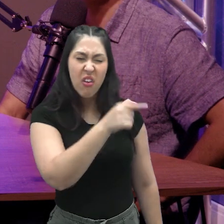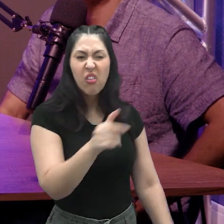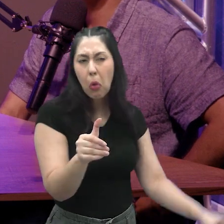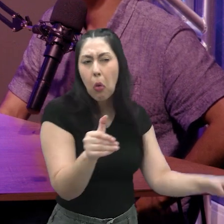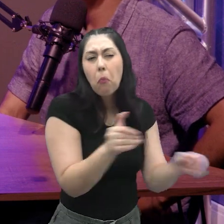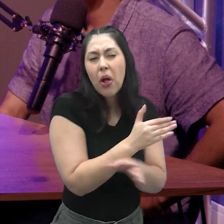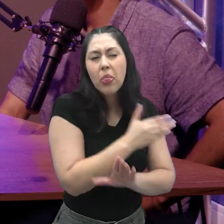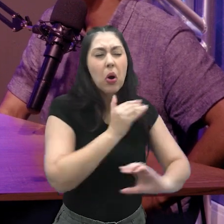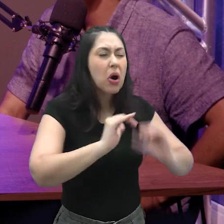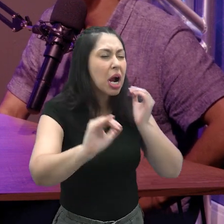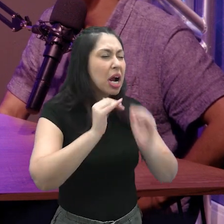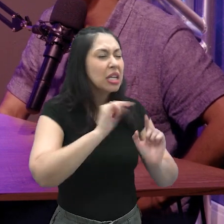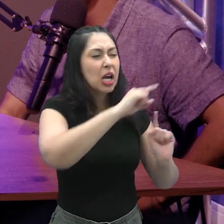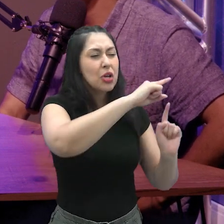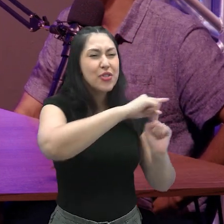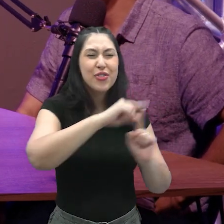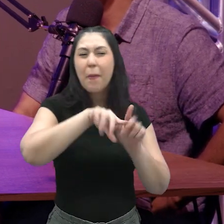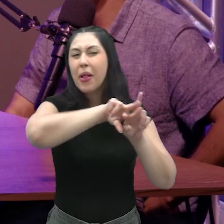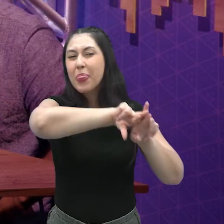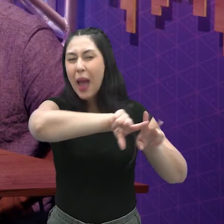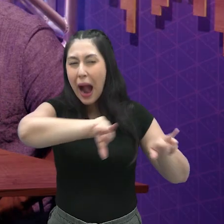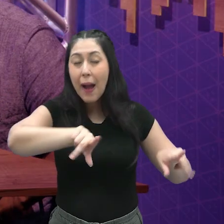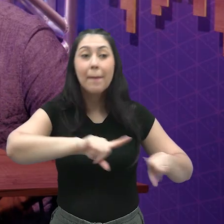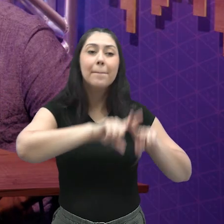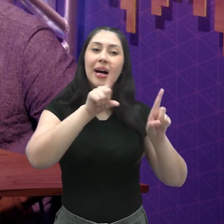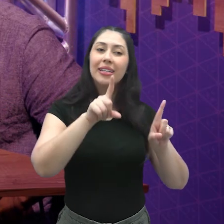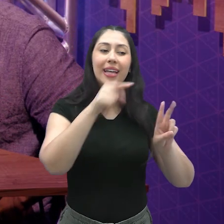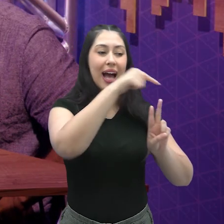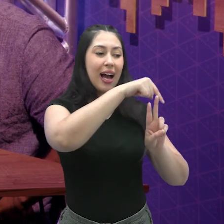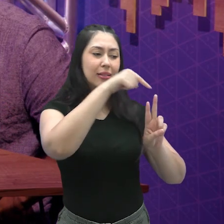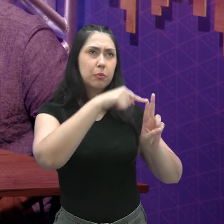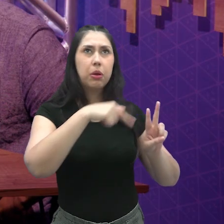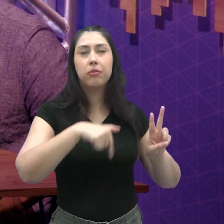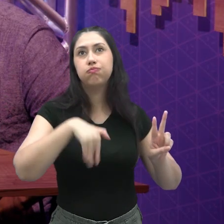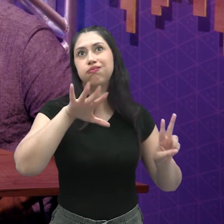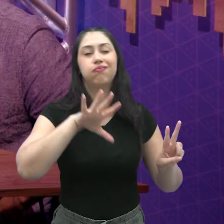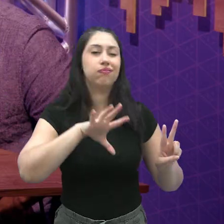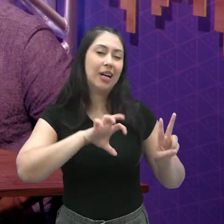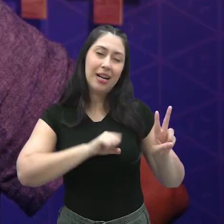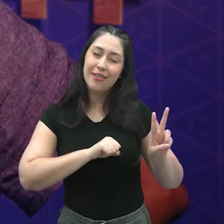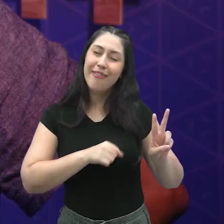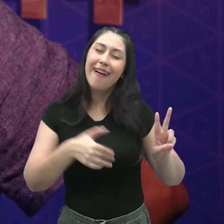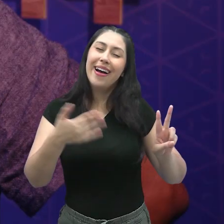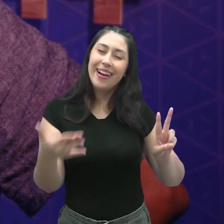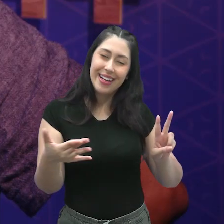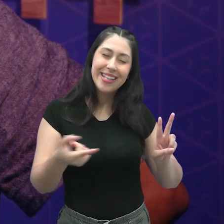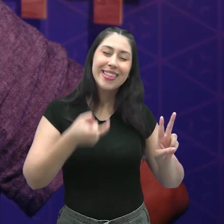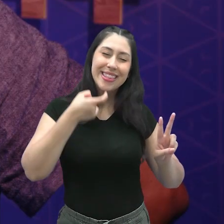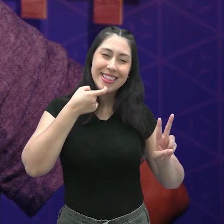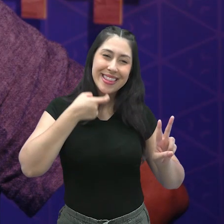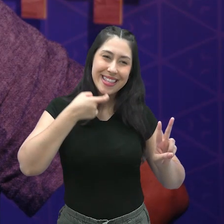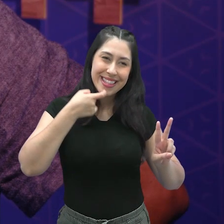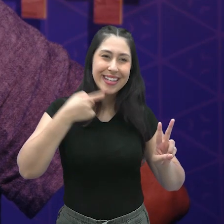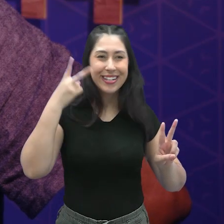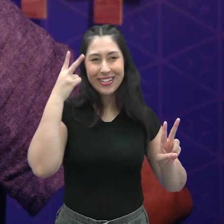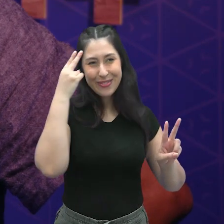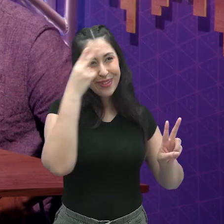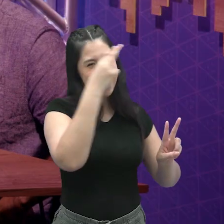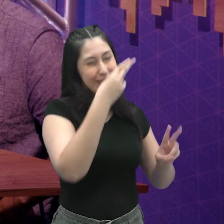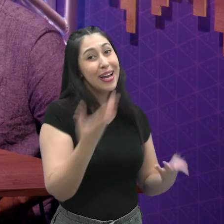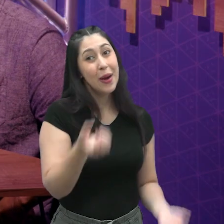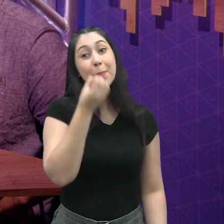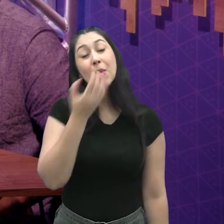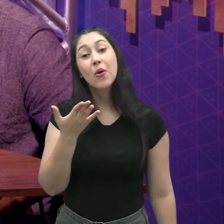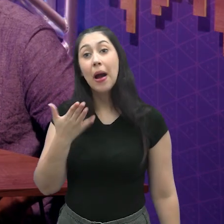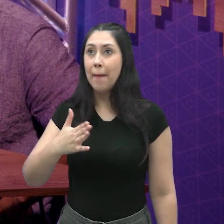que canta os diversos gêneros do sertanejo, mas a minha dupla de todos os tempos favorita não podia ser outra, Zezé de Camargo e Luciano. Olha só,